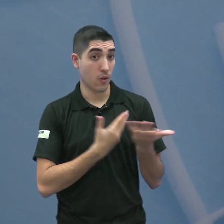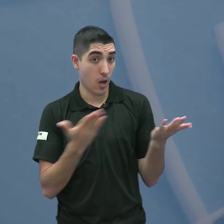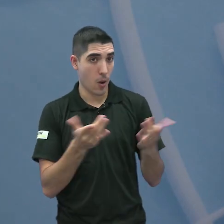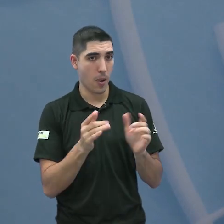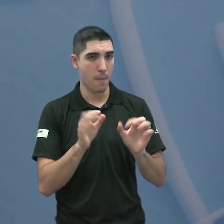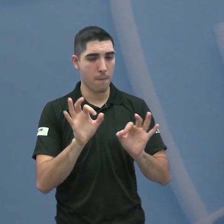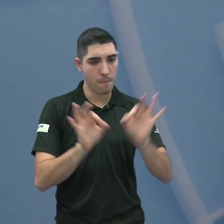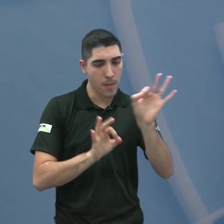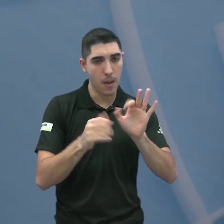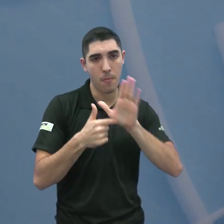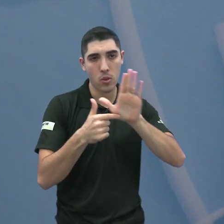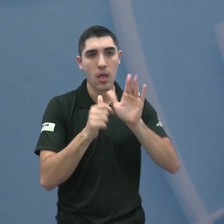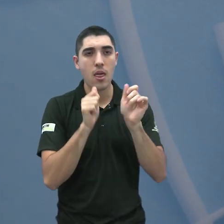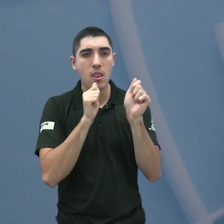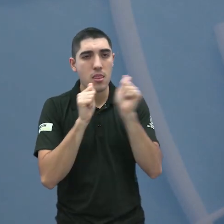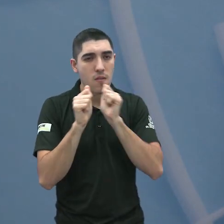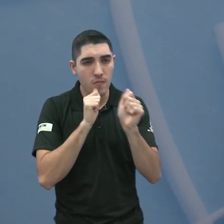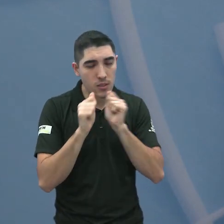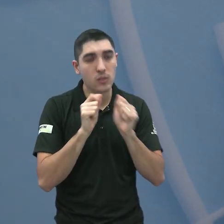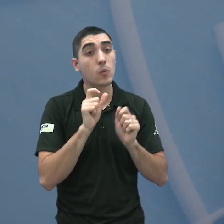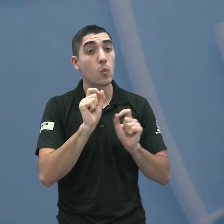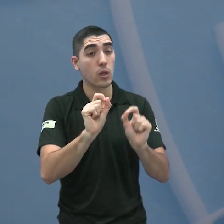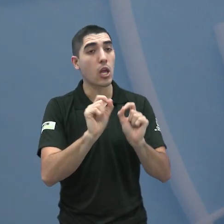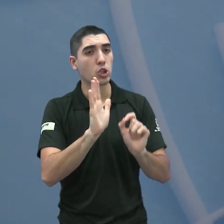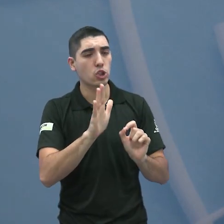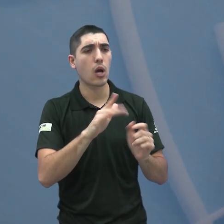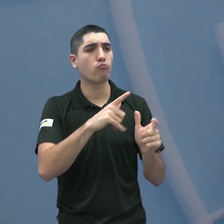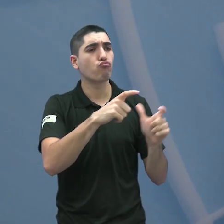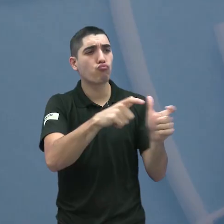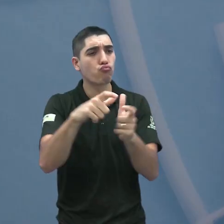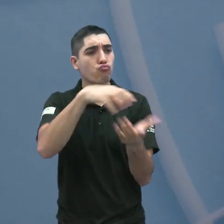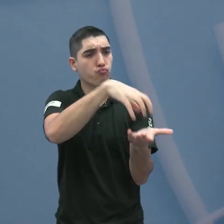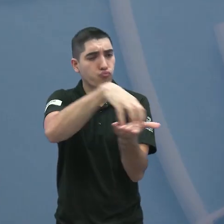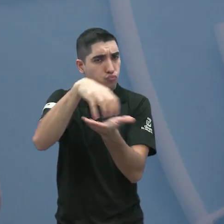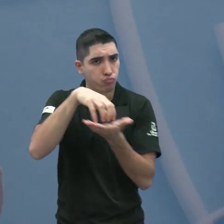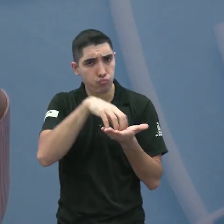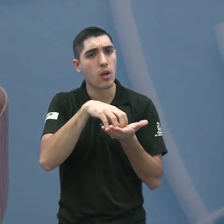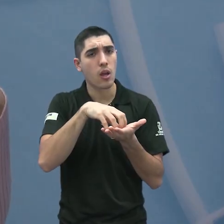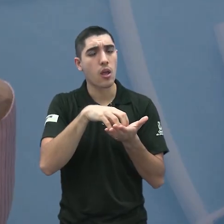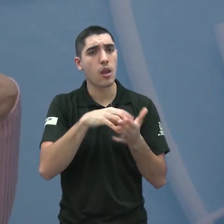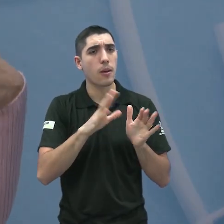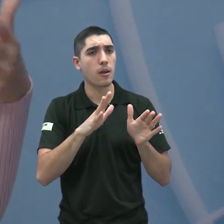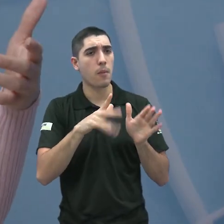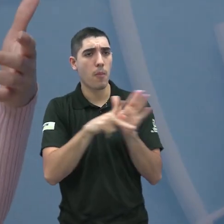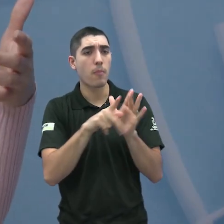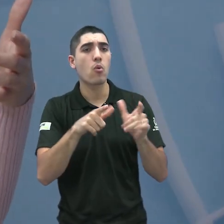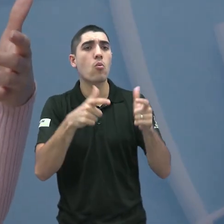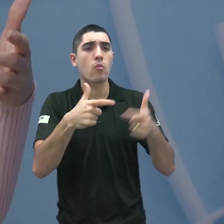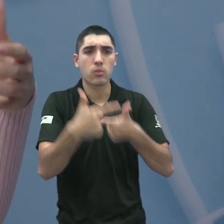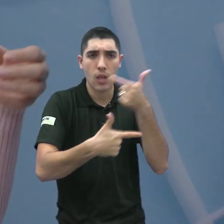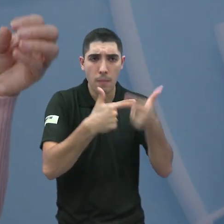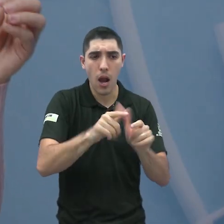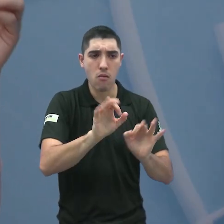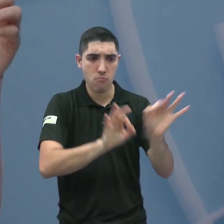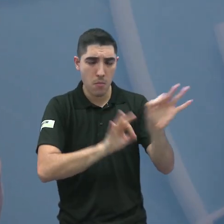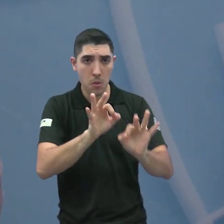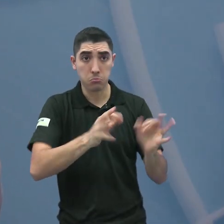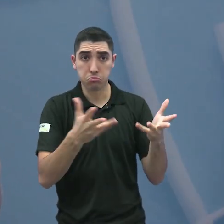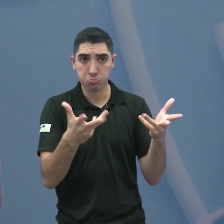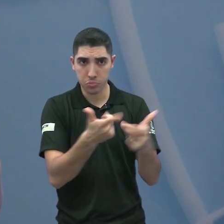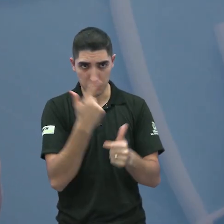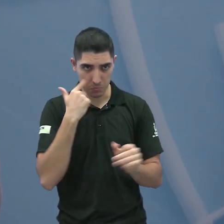uma reportagem onde ouvimos porta-vozes de organizações diferentes que desenvolvem trabalhos